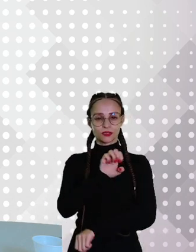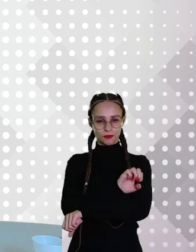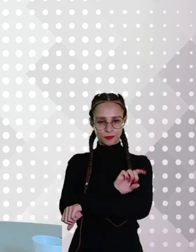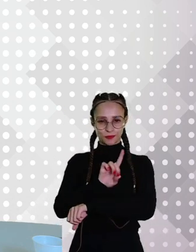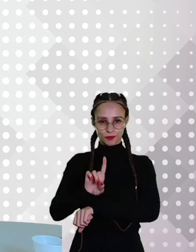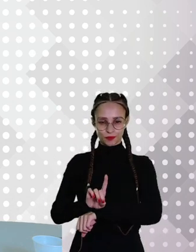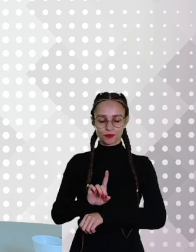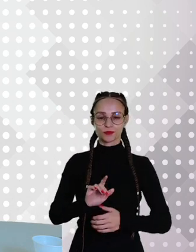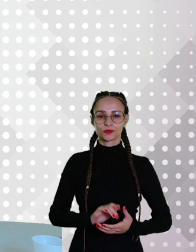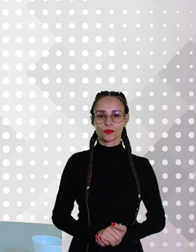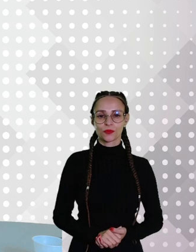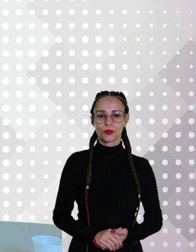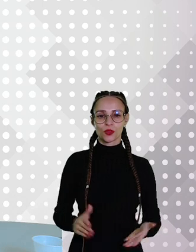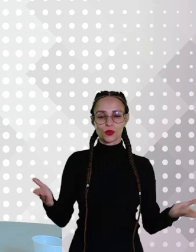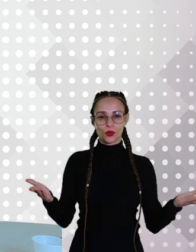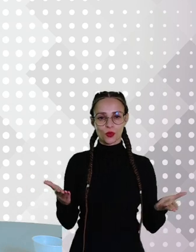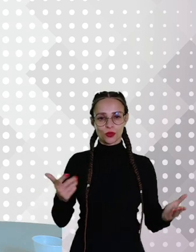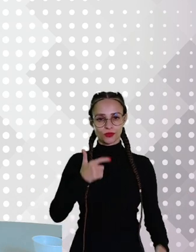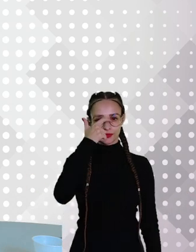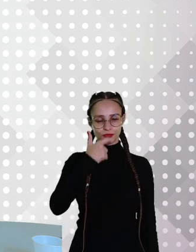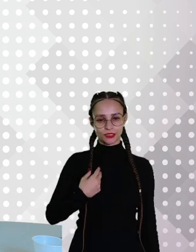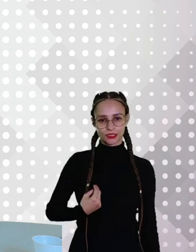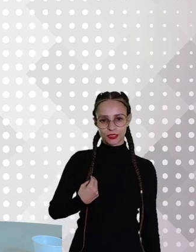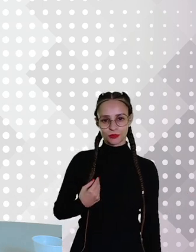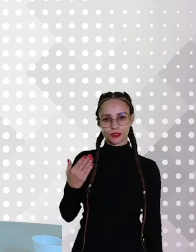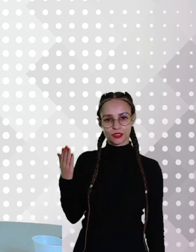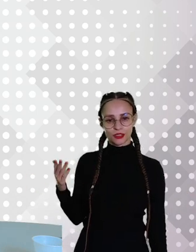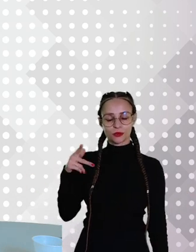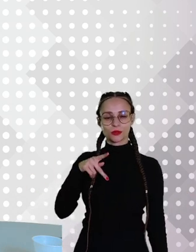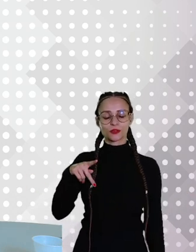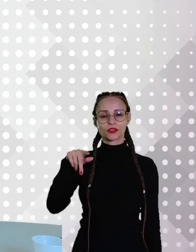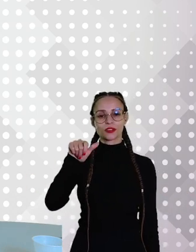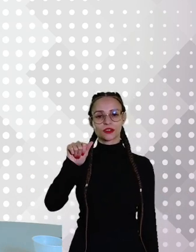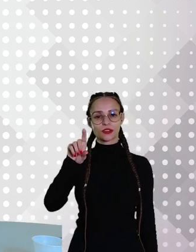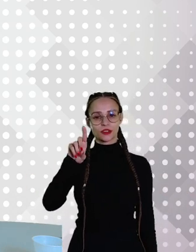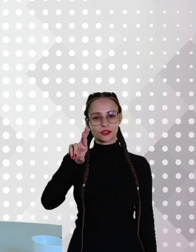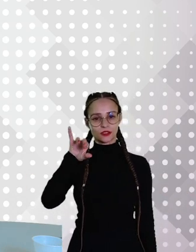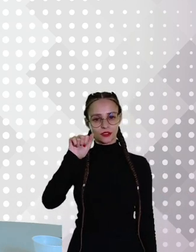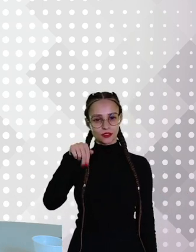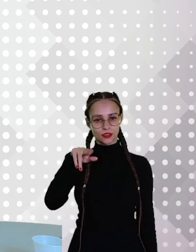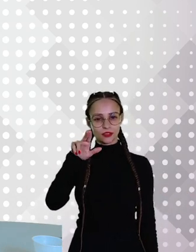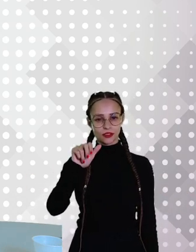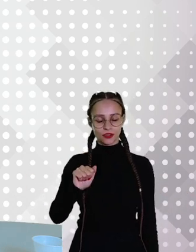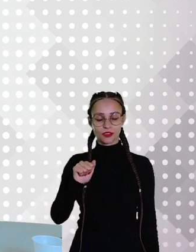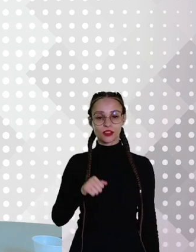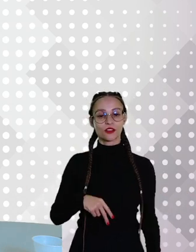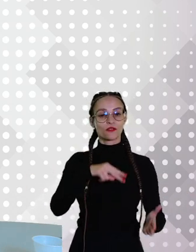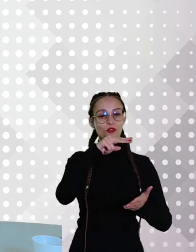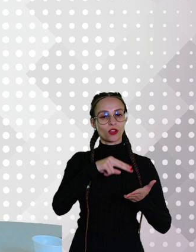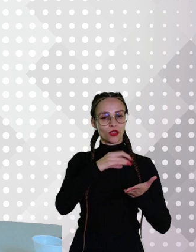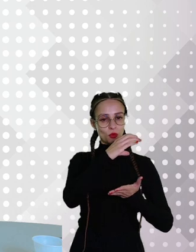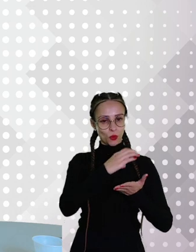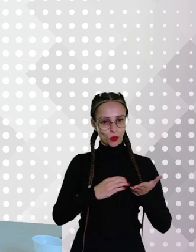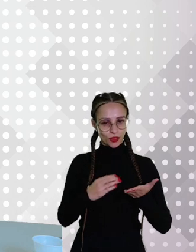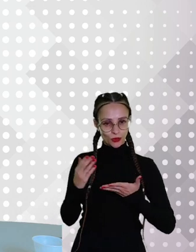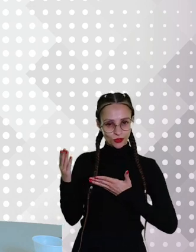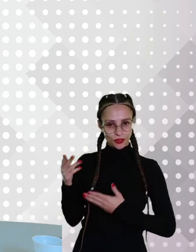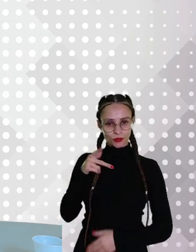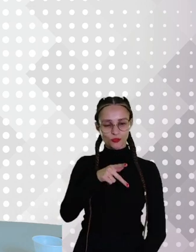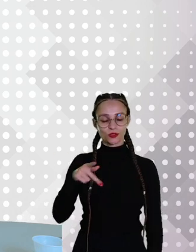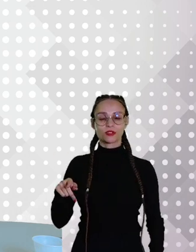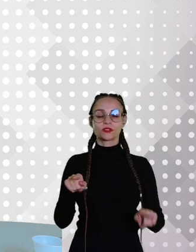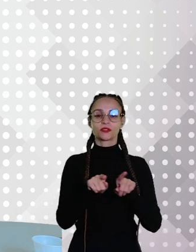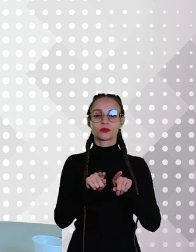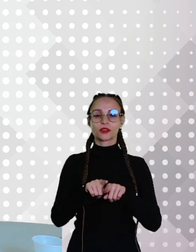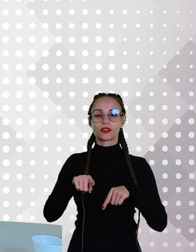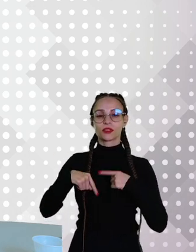Educação. Hoje nós estamos aqui com a professora Adriana Dallagassa. Eu vou ler o currículo da professora Adriana e depois ela vai